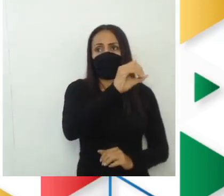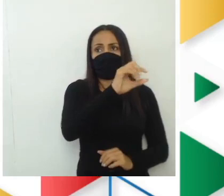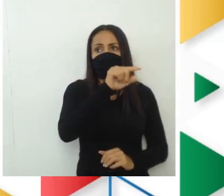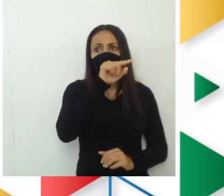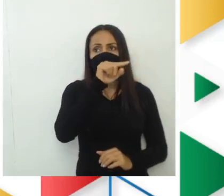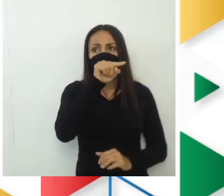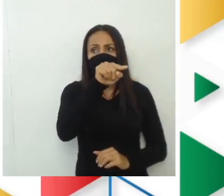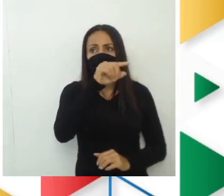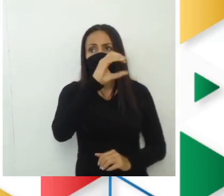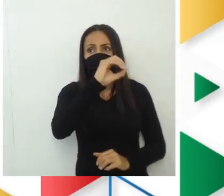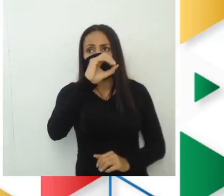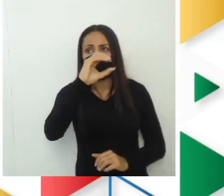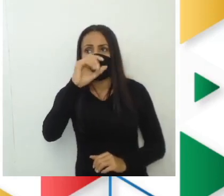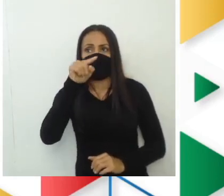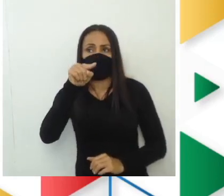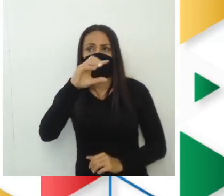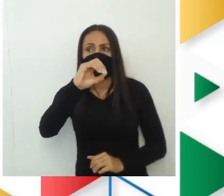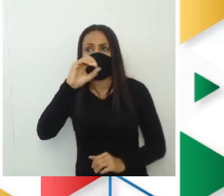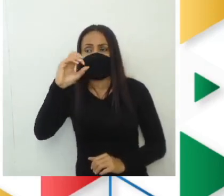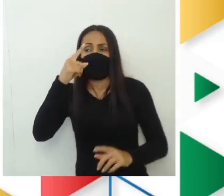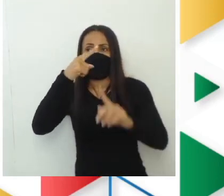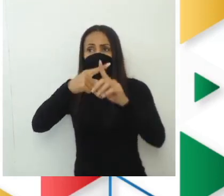30 bilhões, 6 milhões,